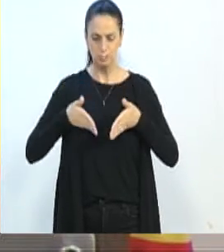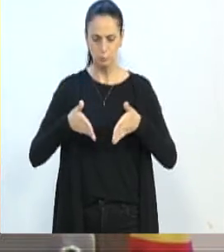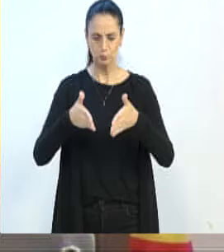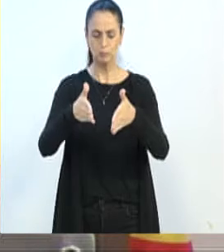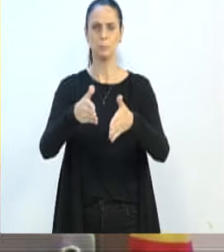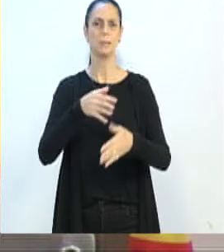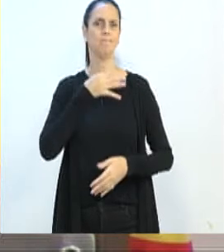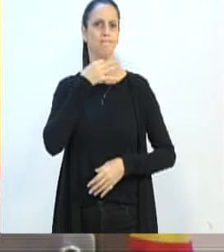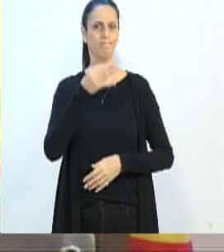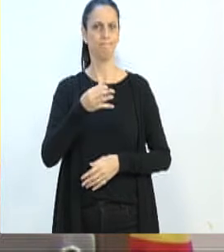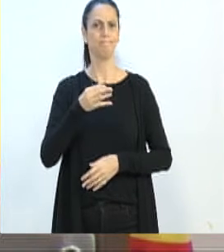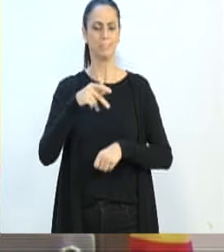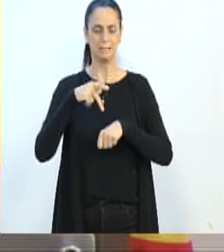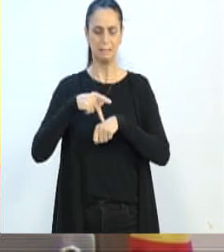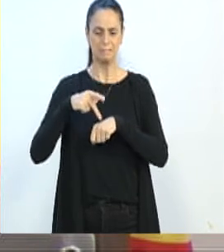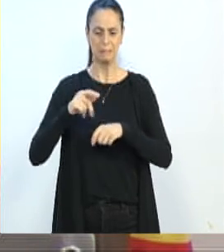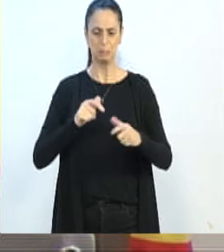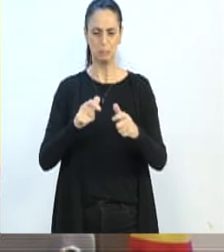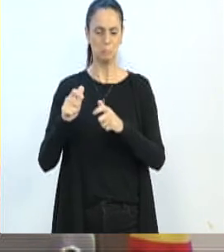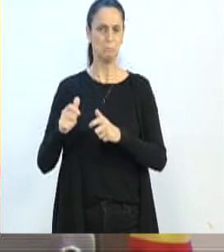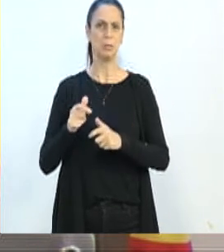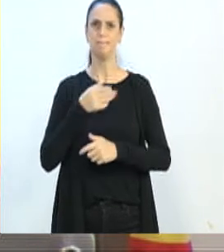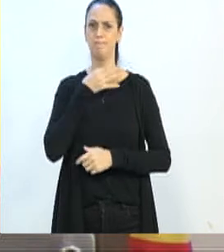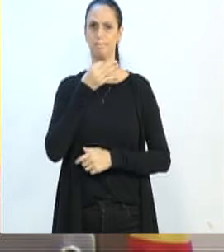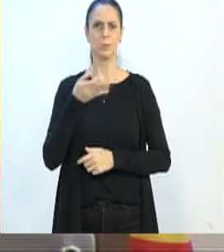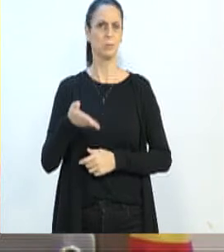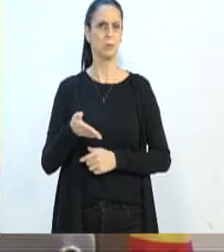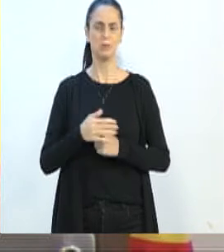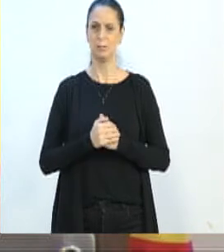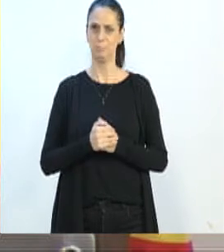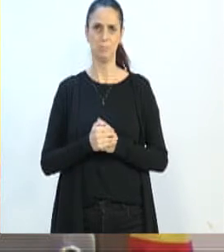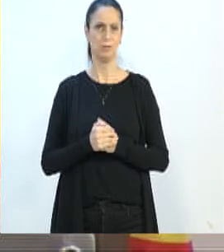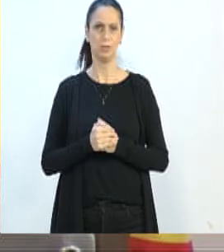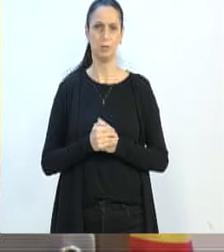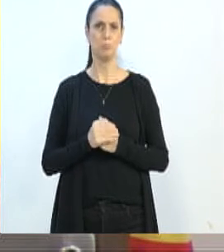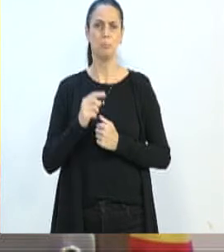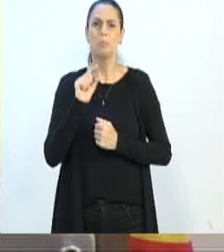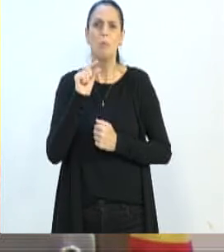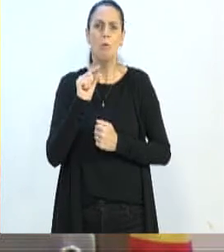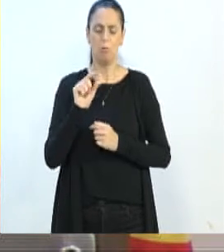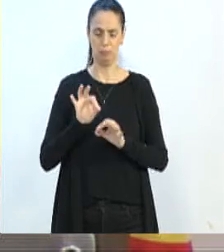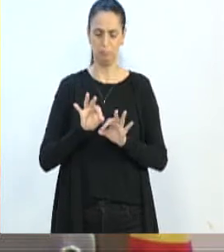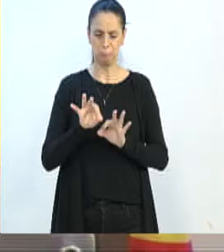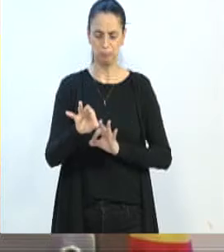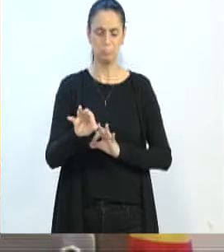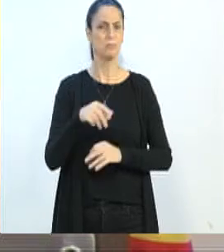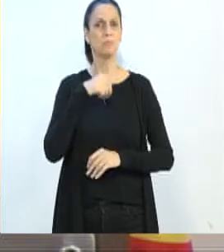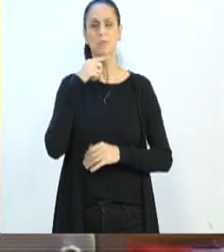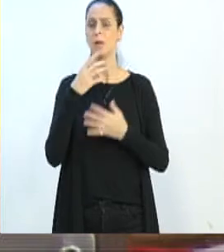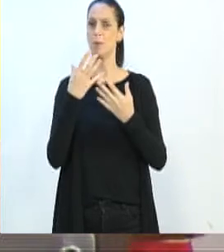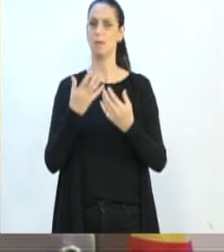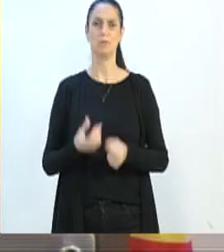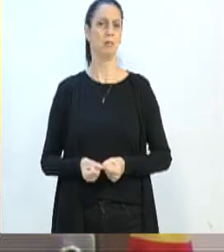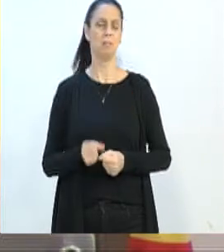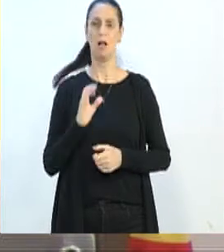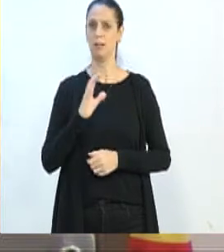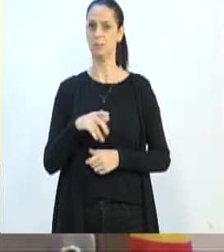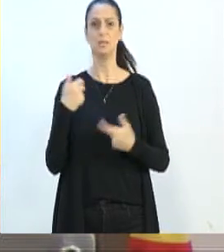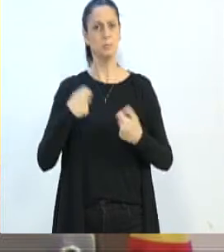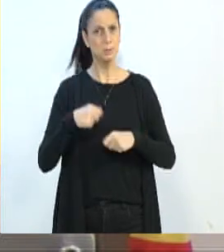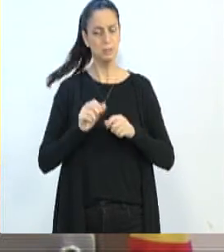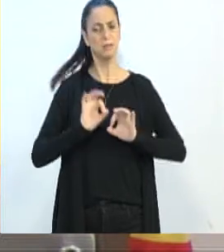paralelepípedo ali você entrou no bairro Vila grande só tem aquele trechinho de paralelepípedo que não é mais admissível ter aquela situação ali